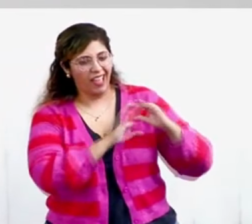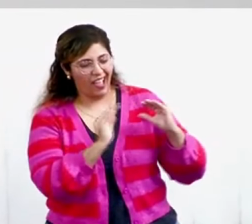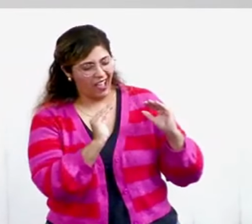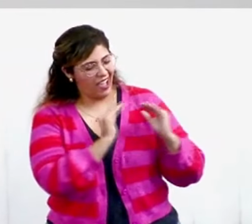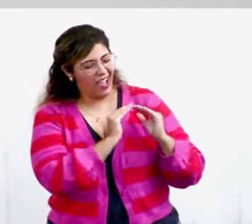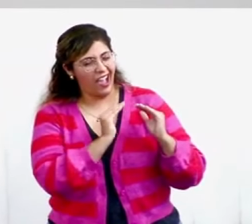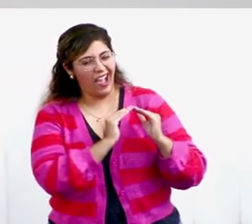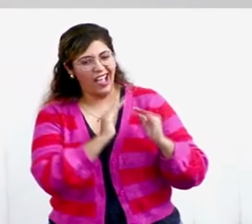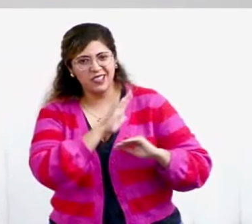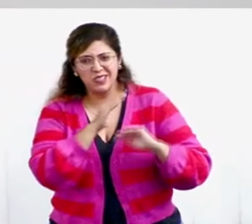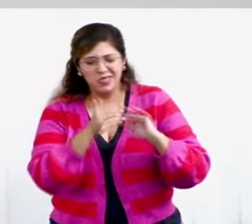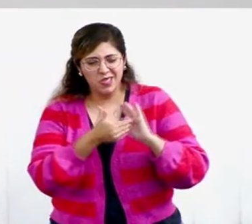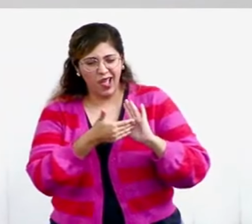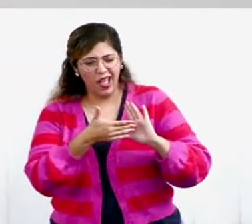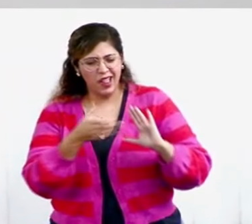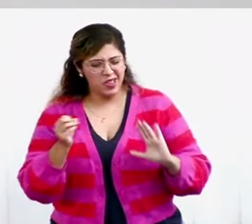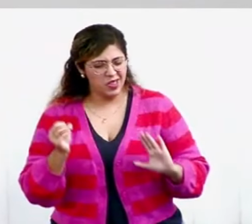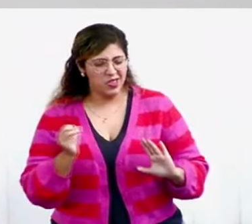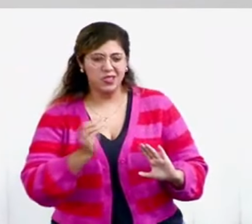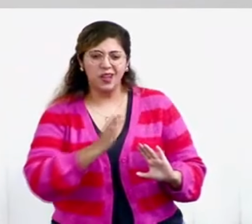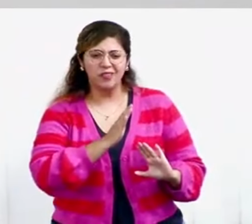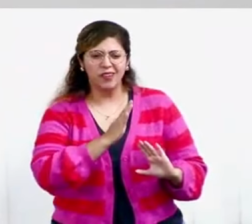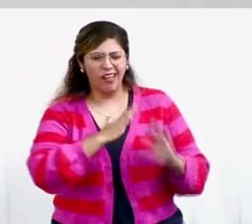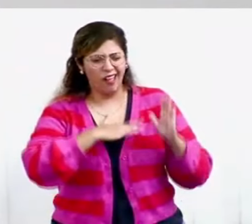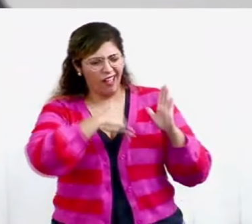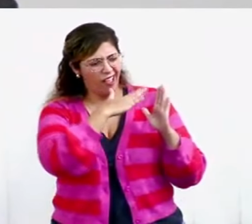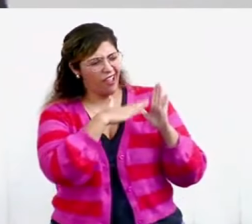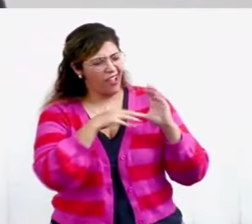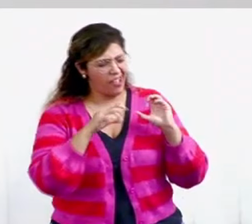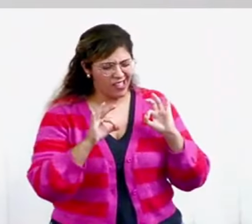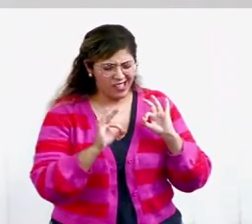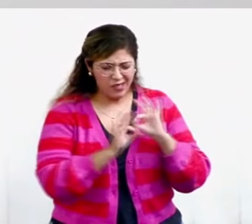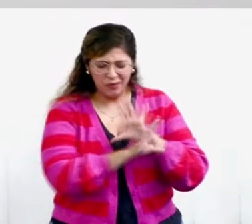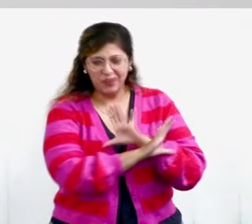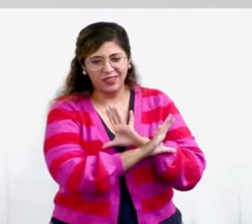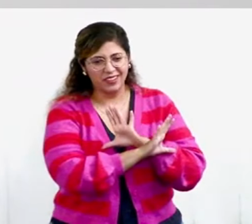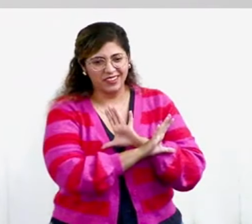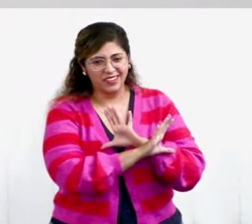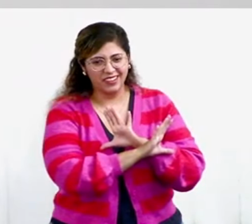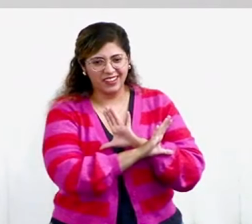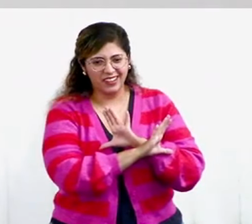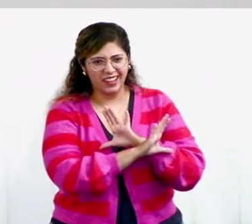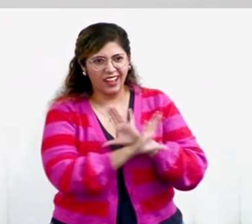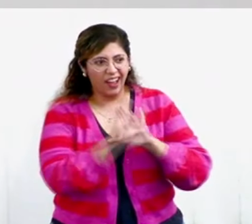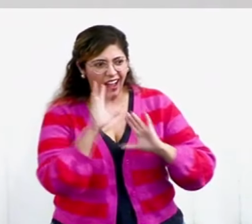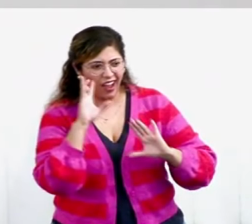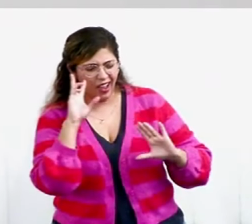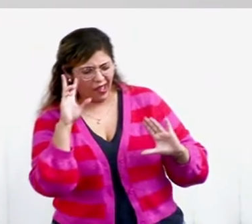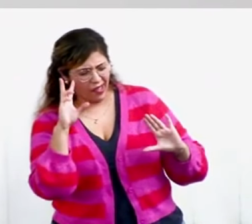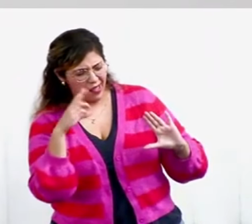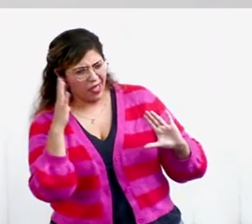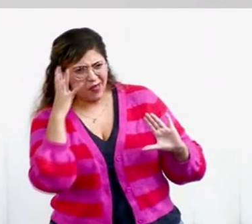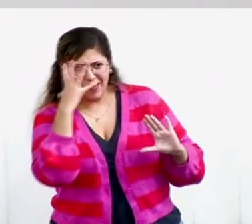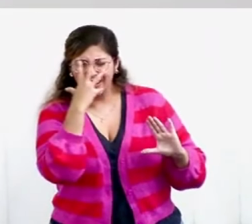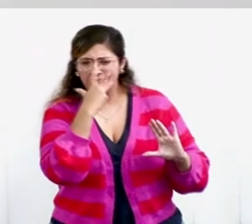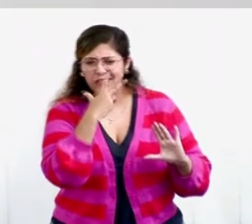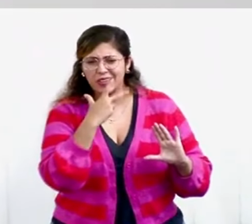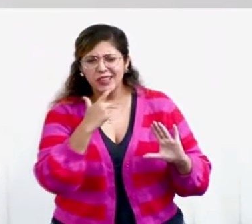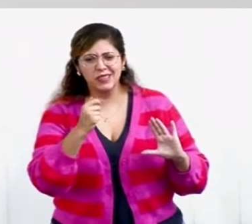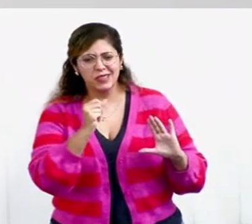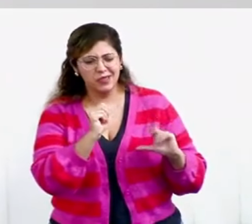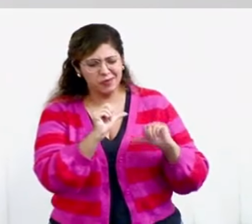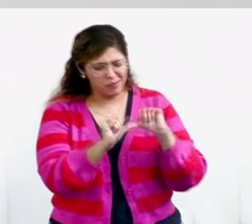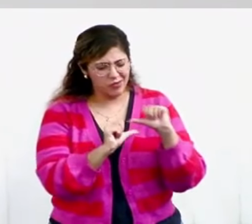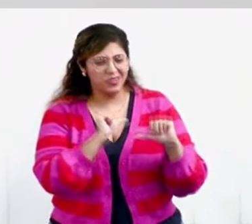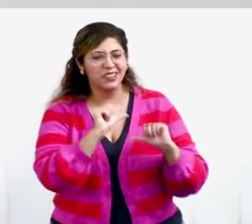As pessoas querem estar nesta casa. É isso que Cristo faz comigo e com